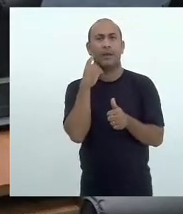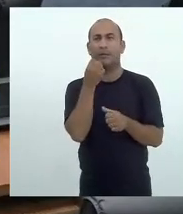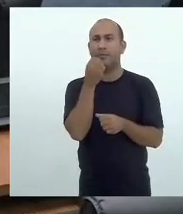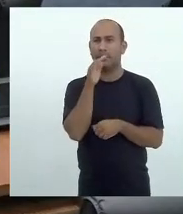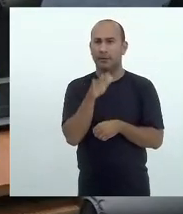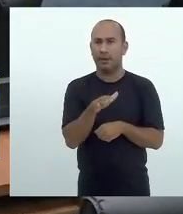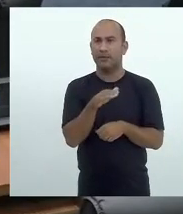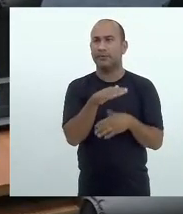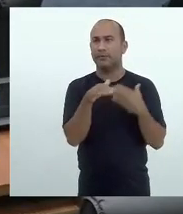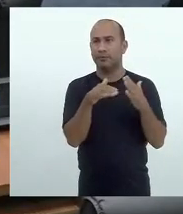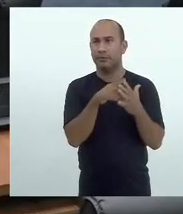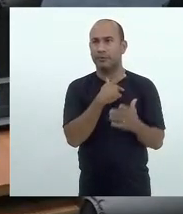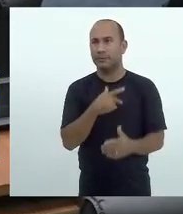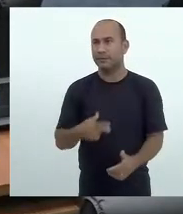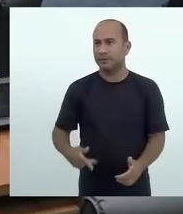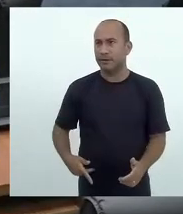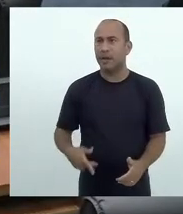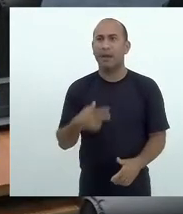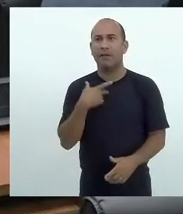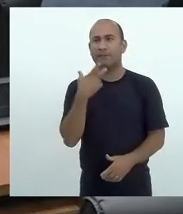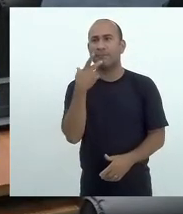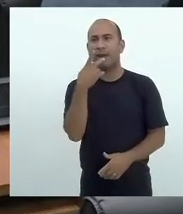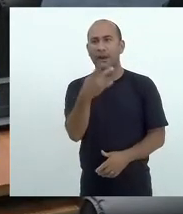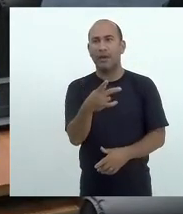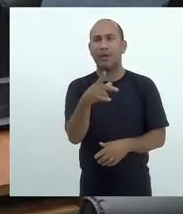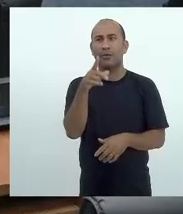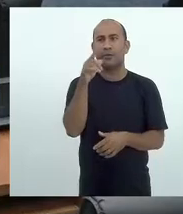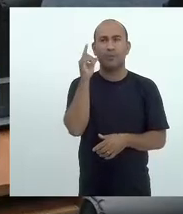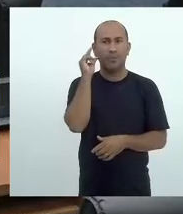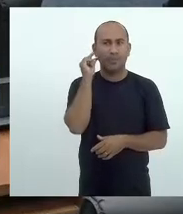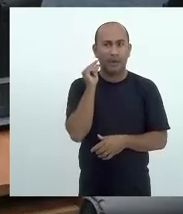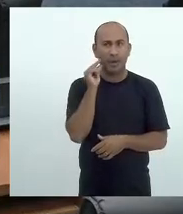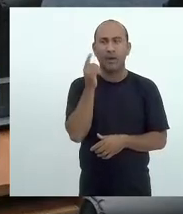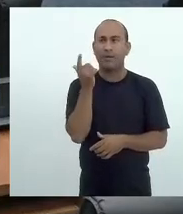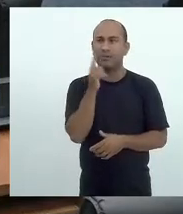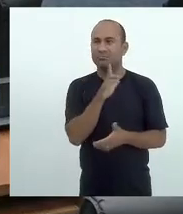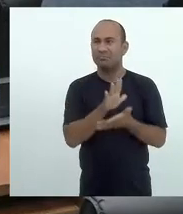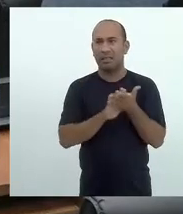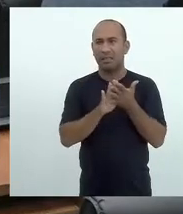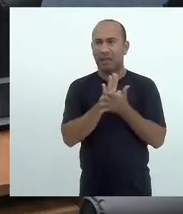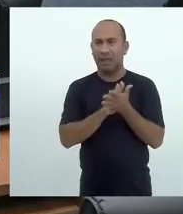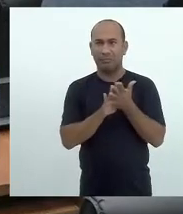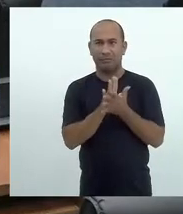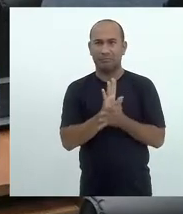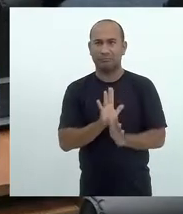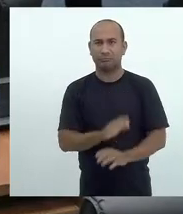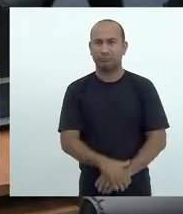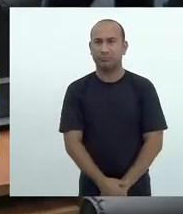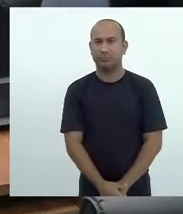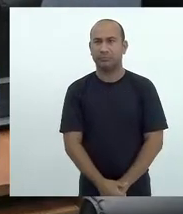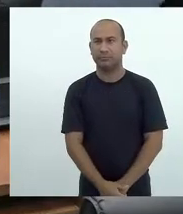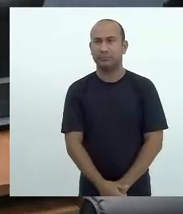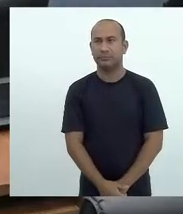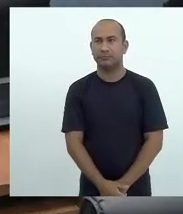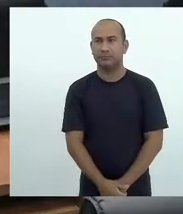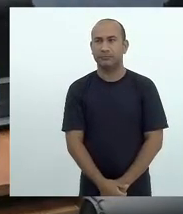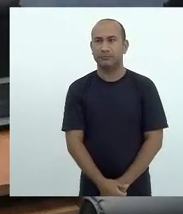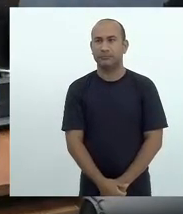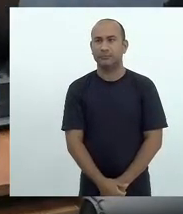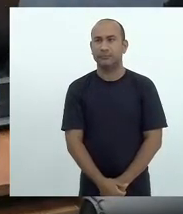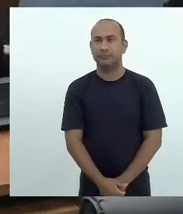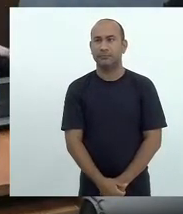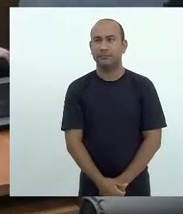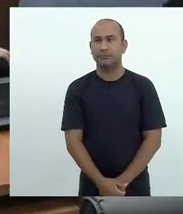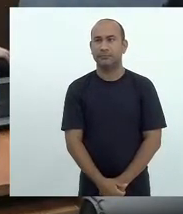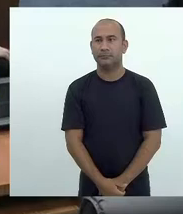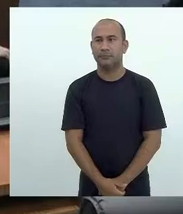tarde, presidente. Realmente o som está muito baixo, a gente não consegue ouvir quase ninguém. Oi,